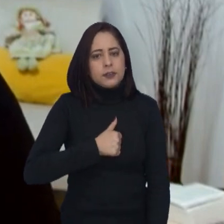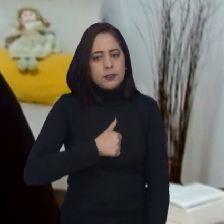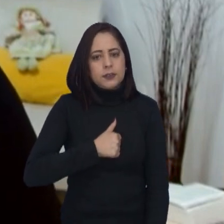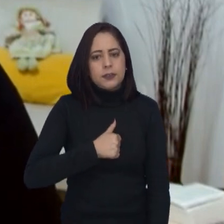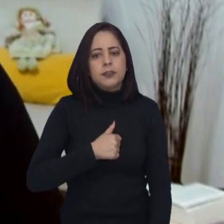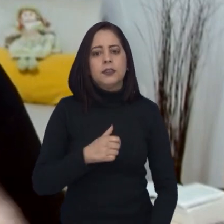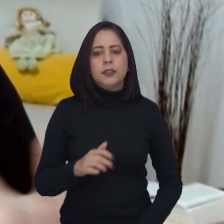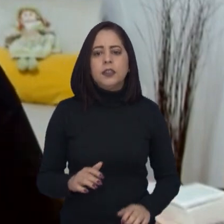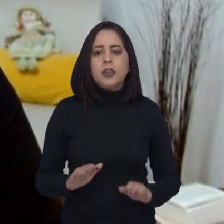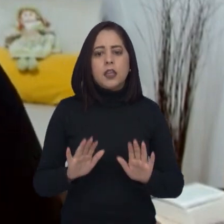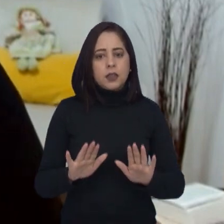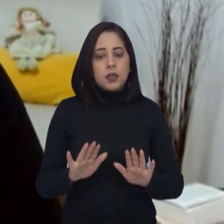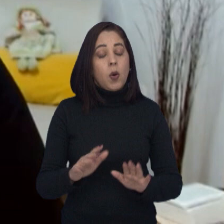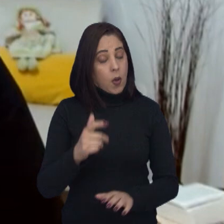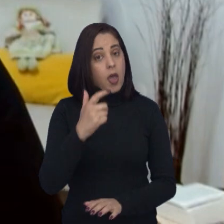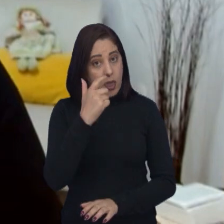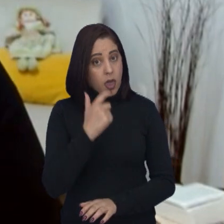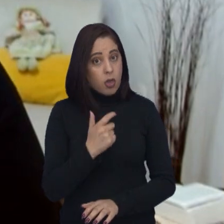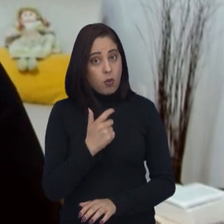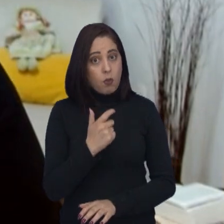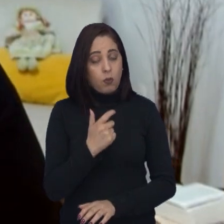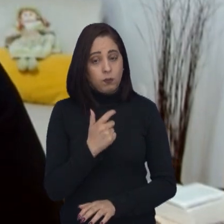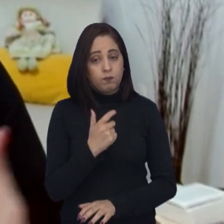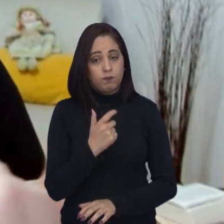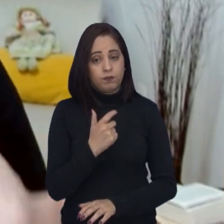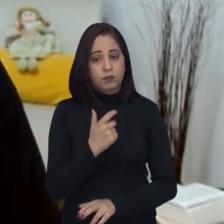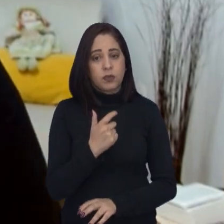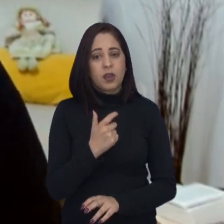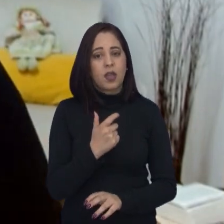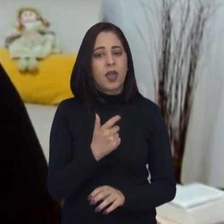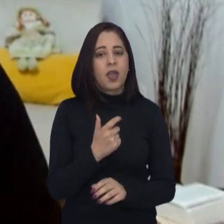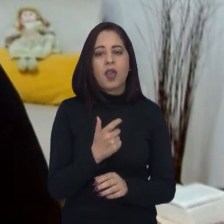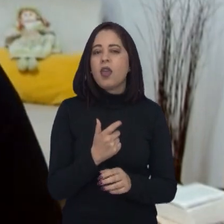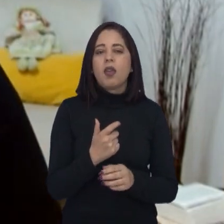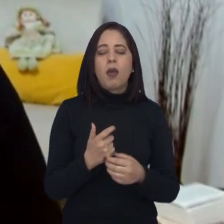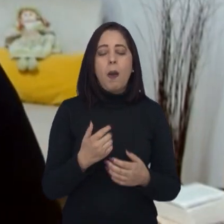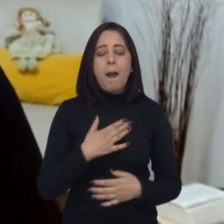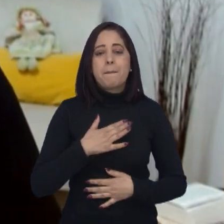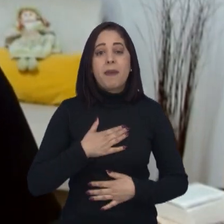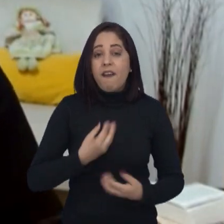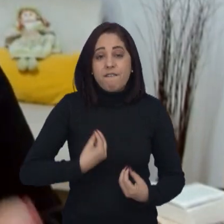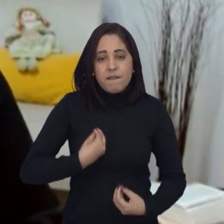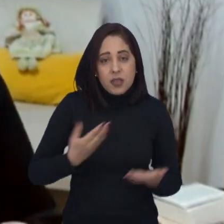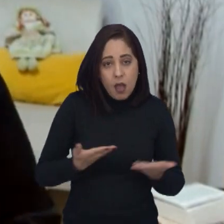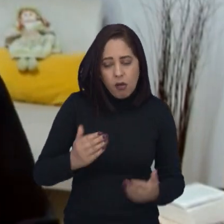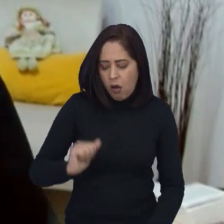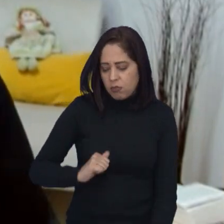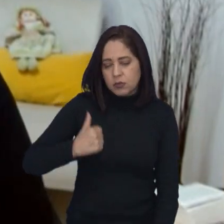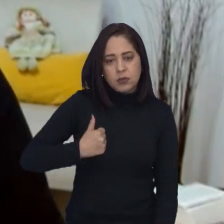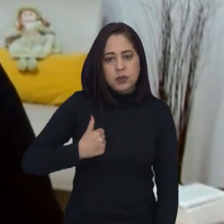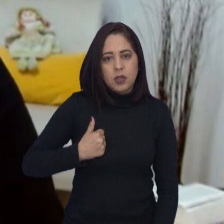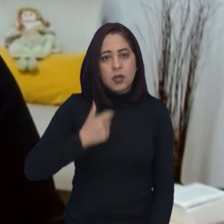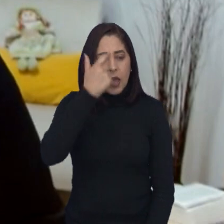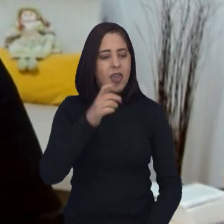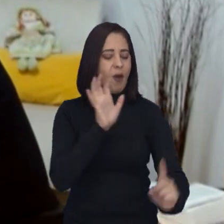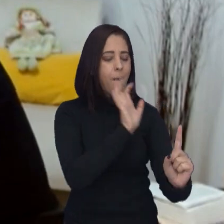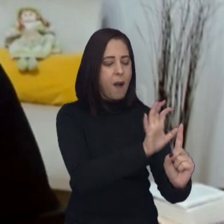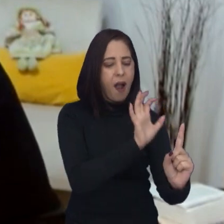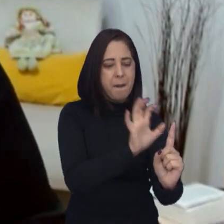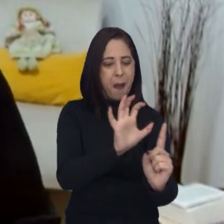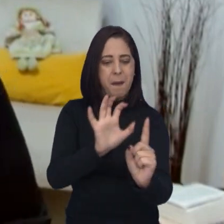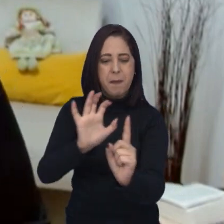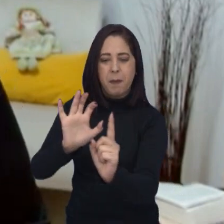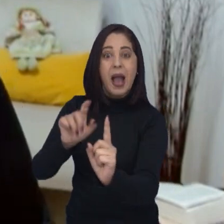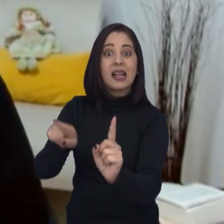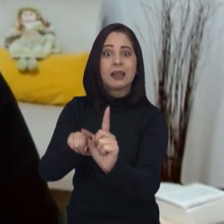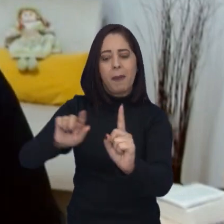pessoas. Eu faço aquilo que deu certo para mim. Se eu entendi que